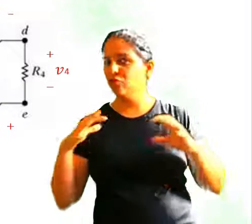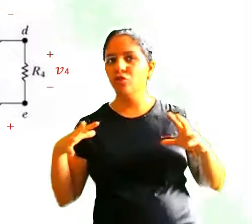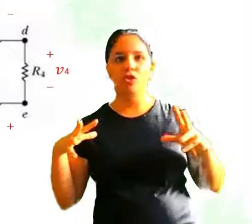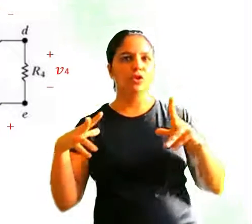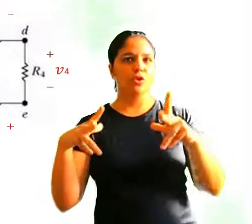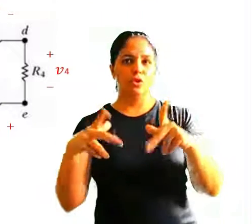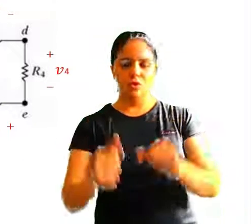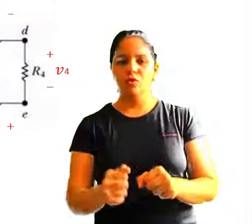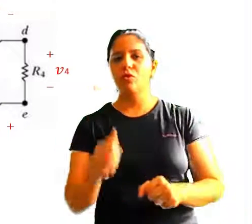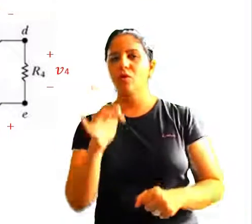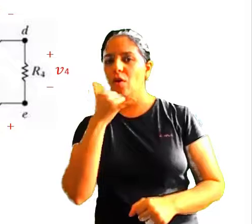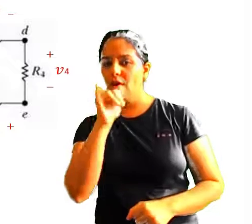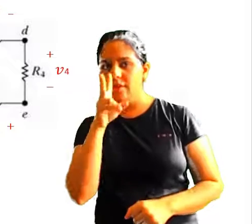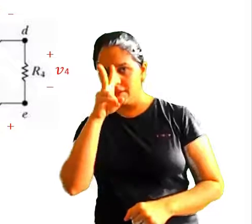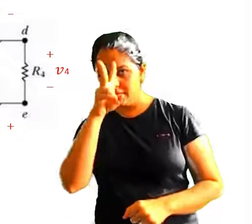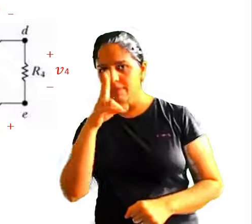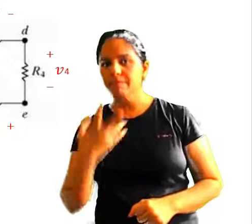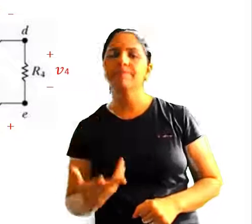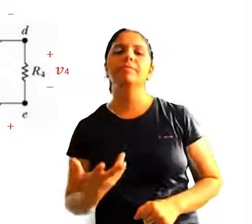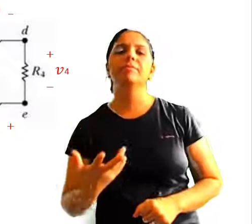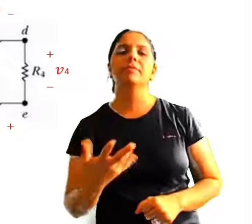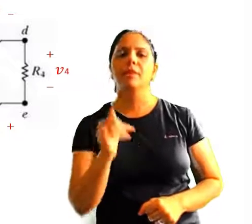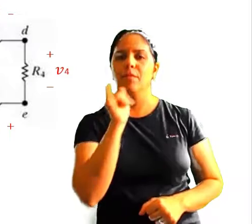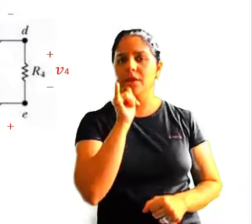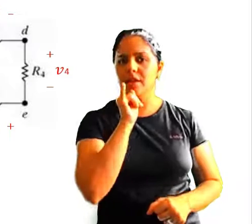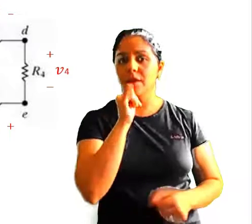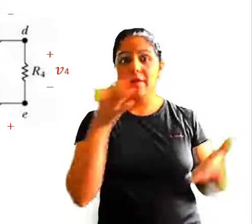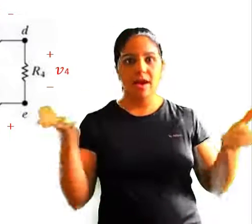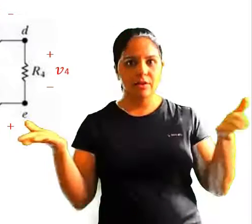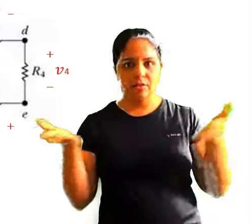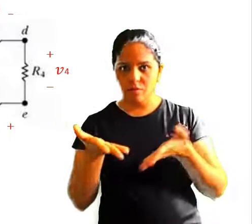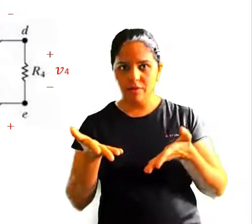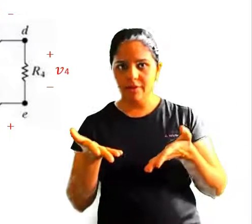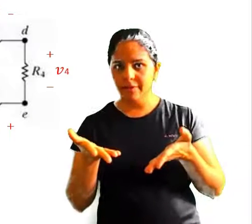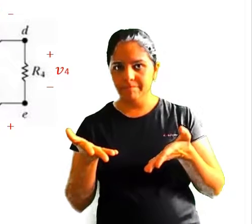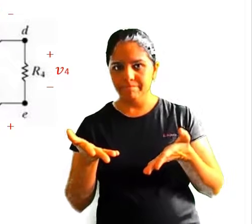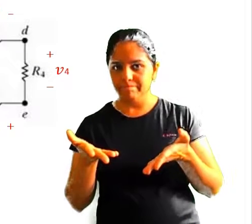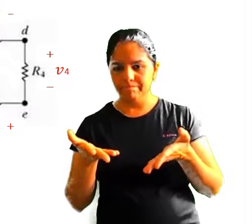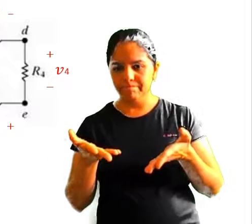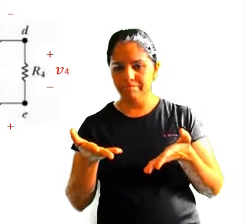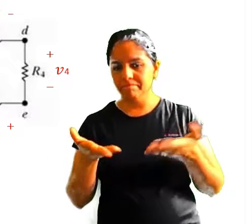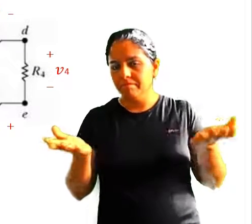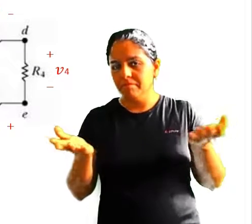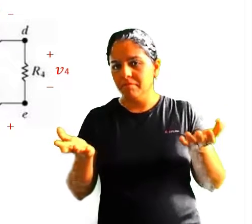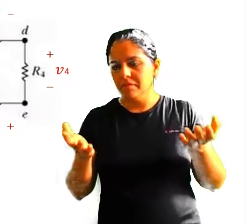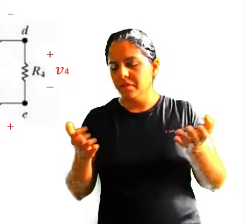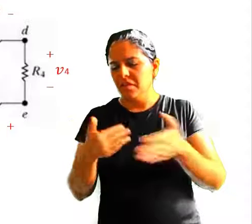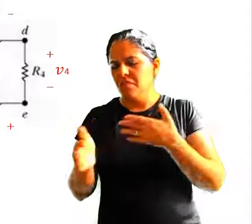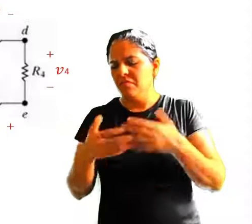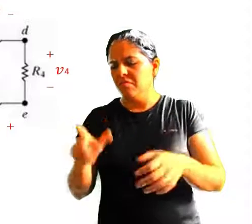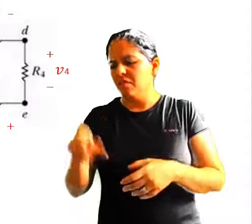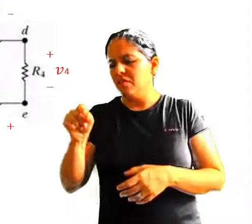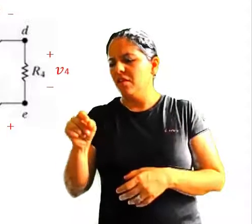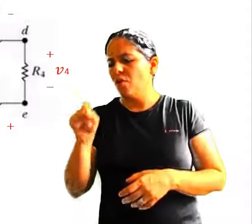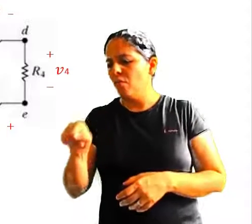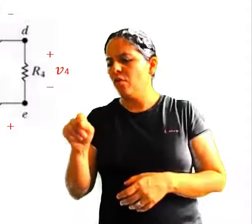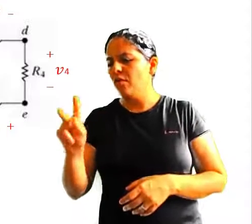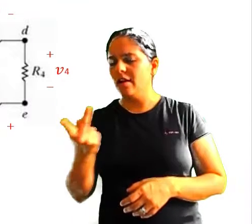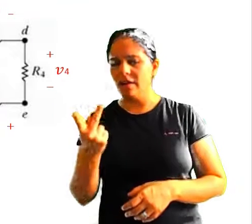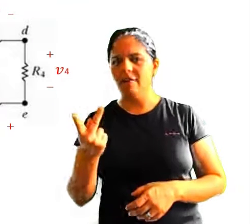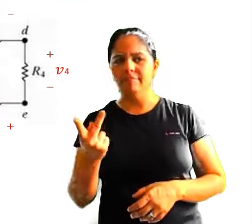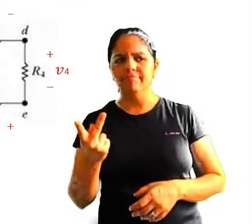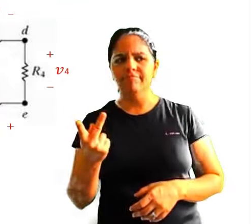malha, eu vou fazer a soma de todas as tensões, tá? Então, se eu considerar, por